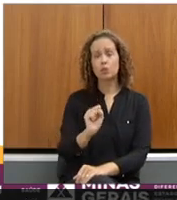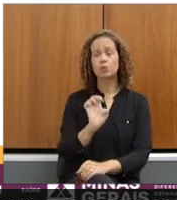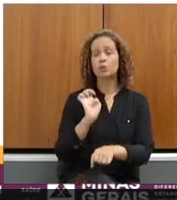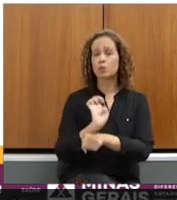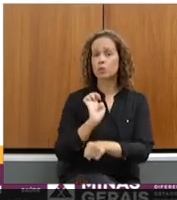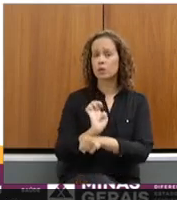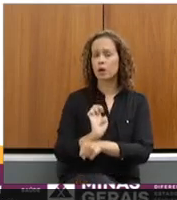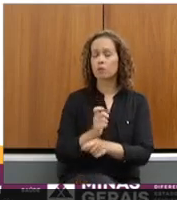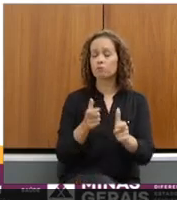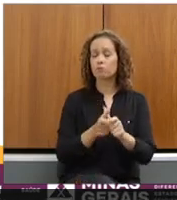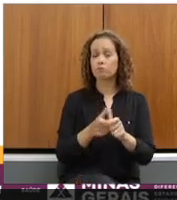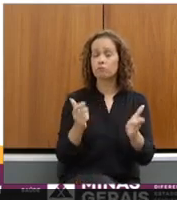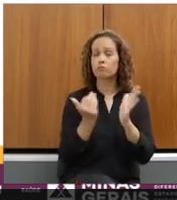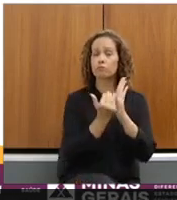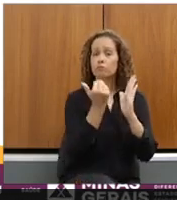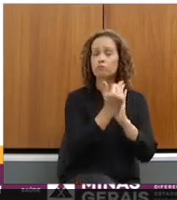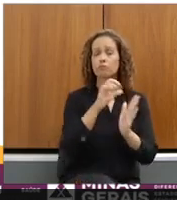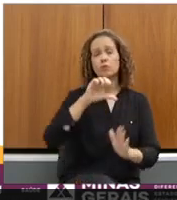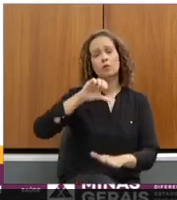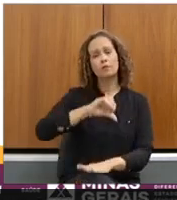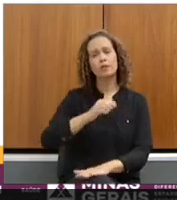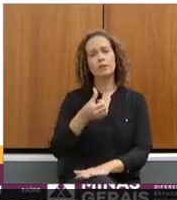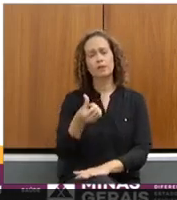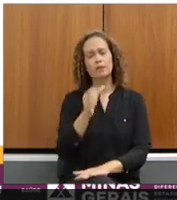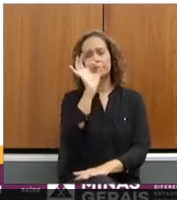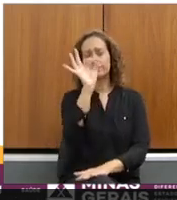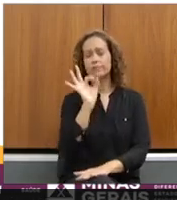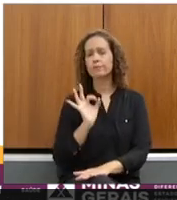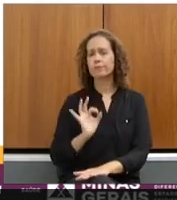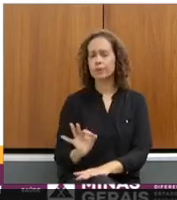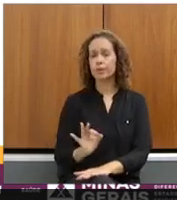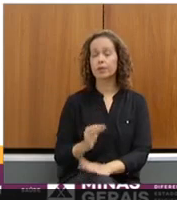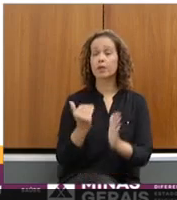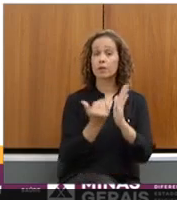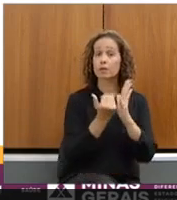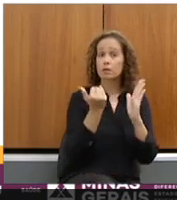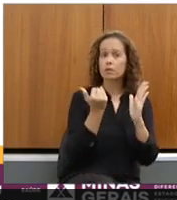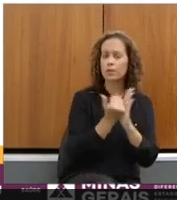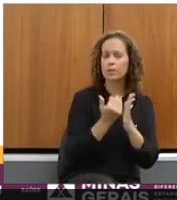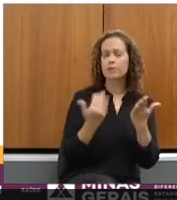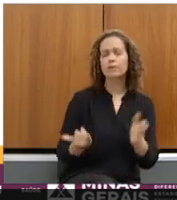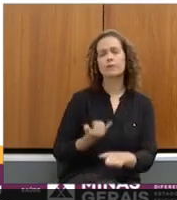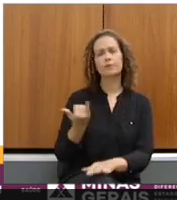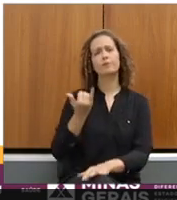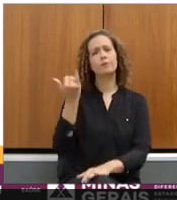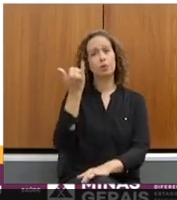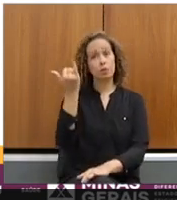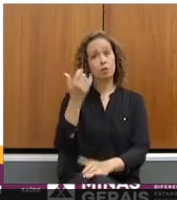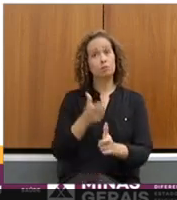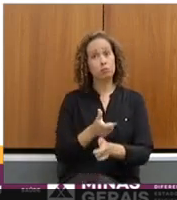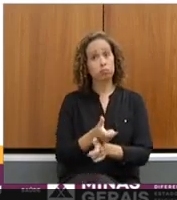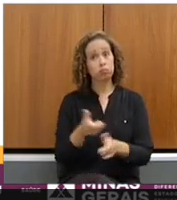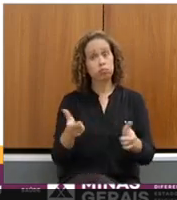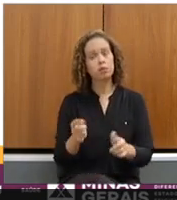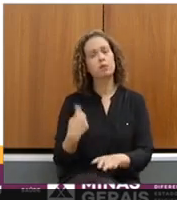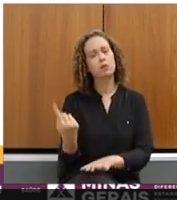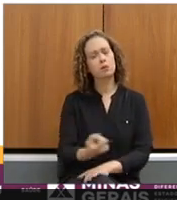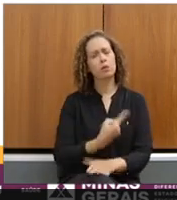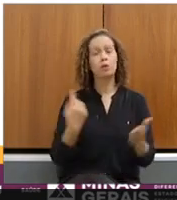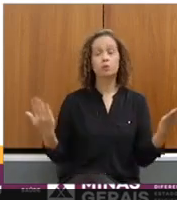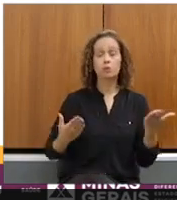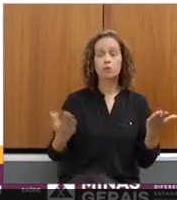tivemos um aumento e Noventa e Seis por cento Esse aumento foi extremamente significativo a ponto de nós hoje temos